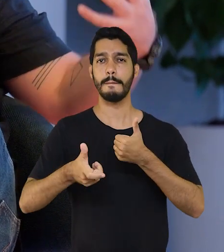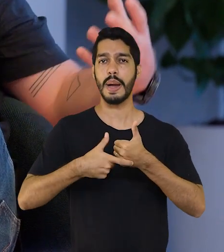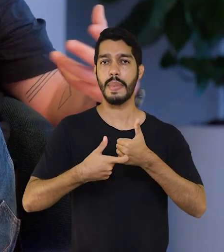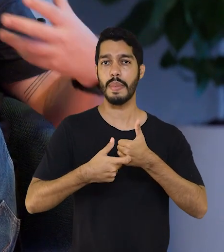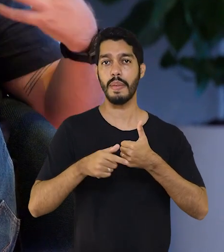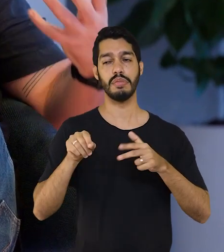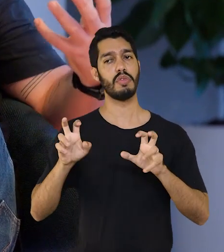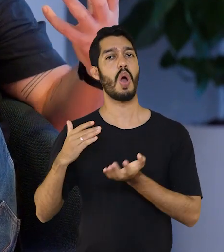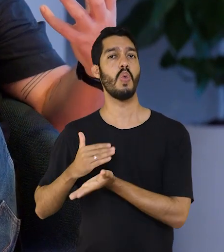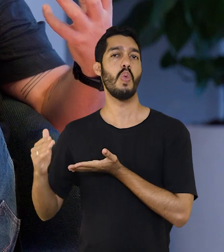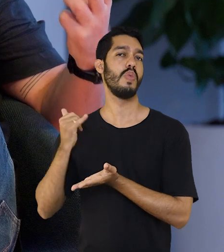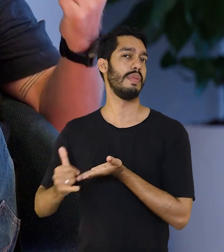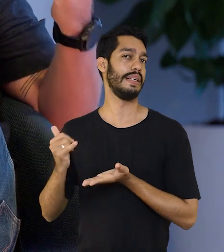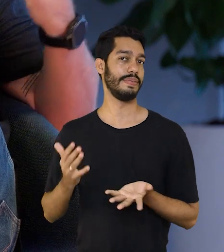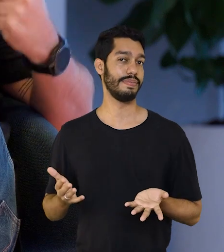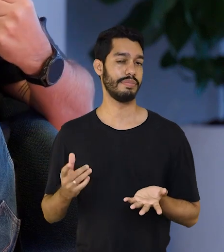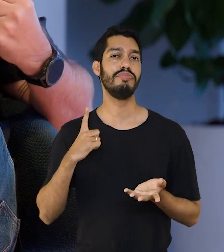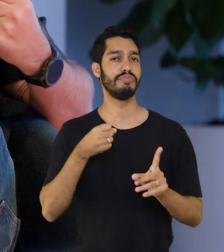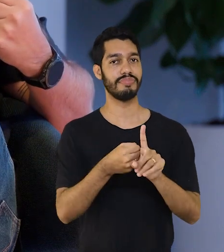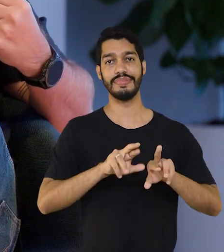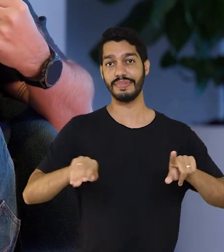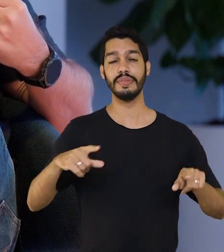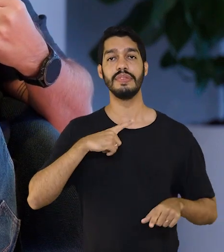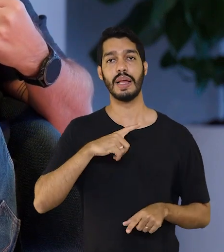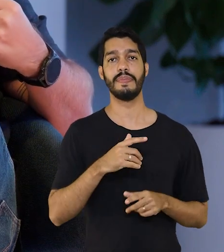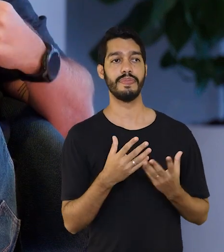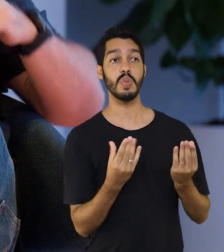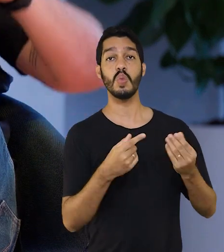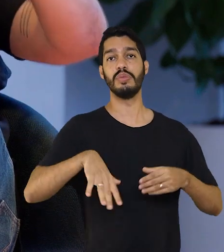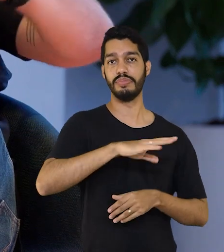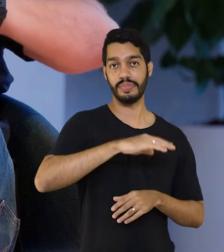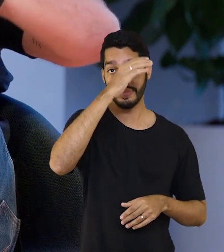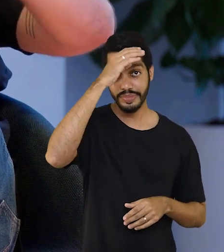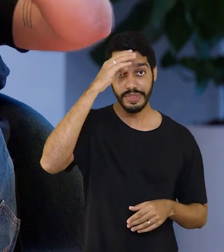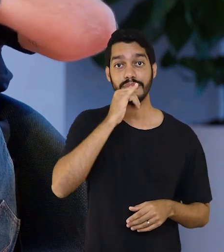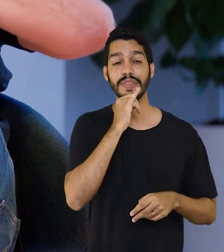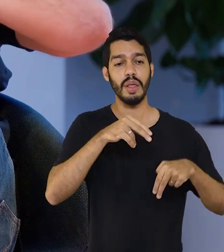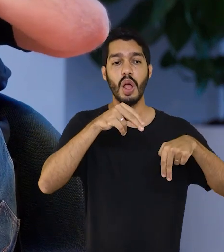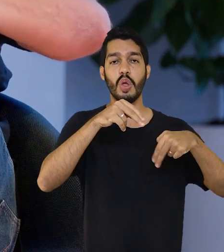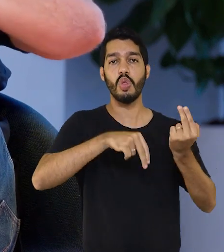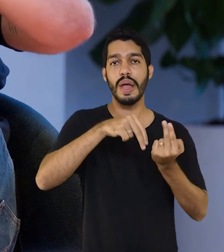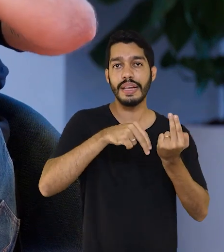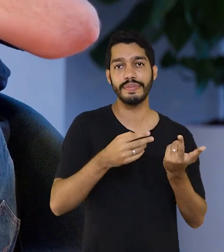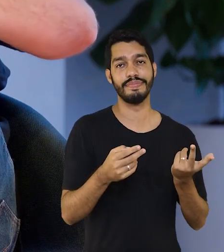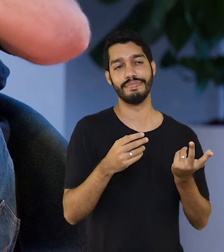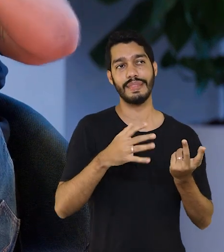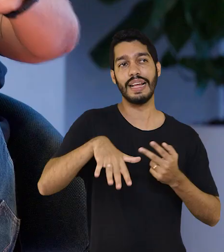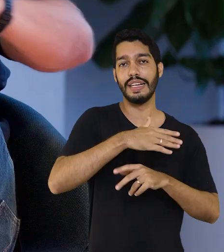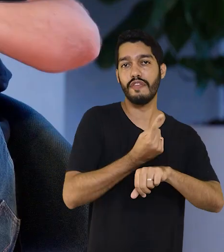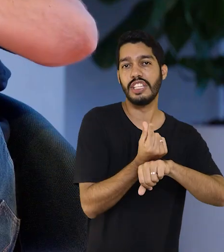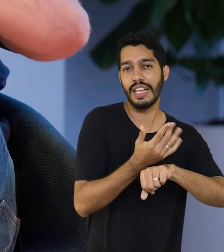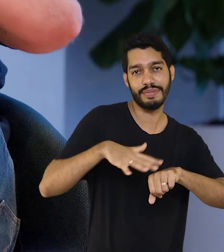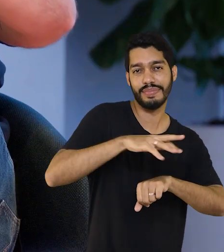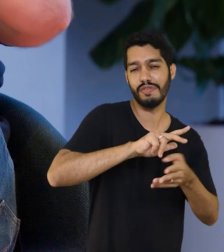em se engajando com o assunto longevidade desde muito cedo. E isso tem um monte de impactos. Vou pegar um exemplo. A gente tem muitos clientes da indústria financeira. O